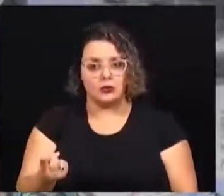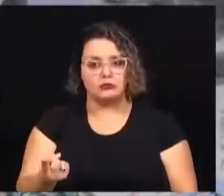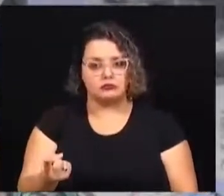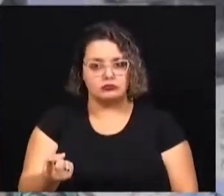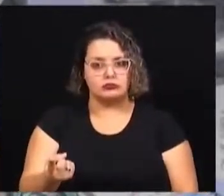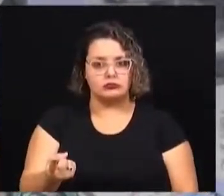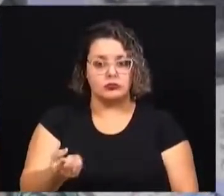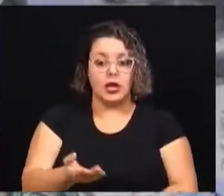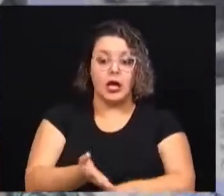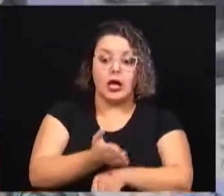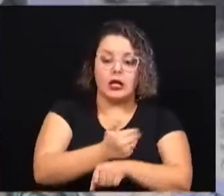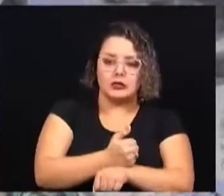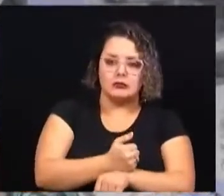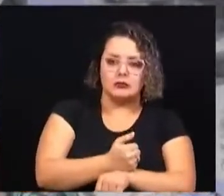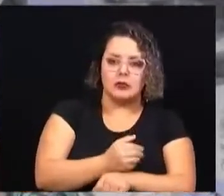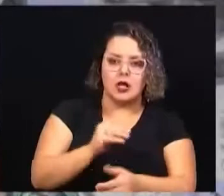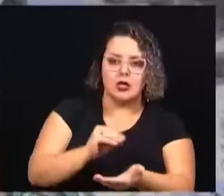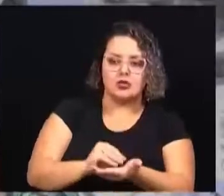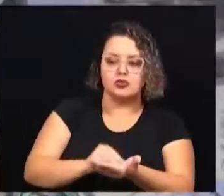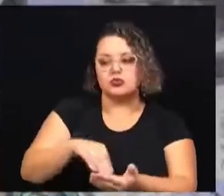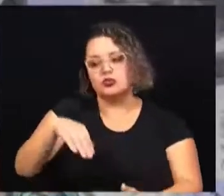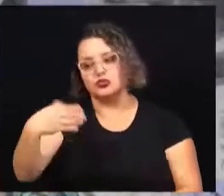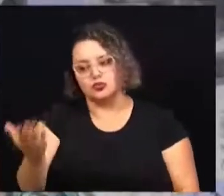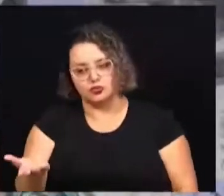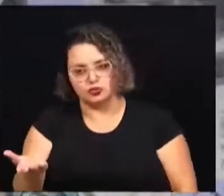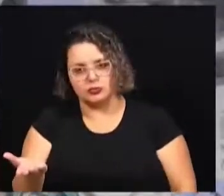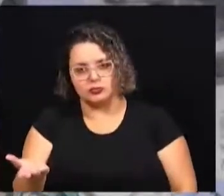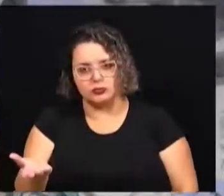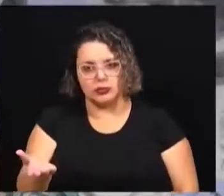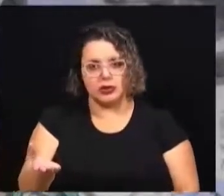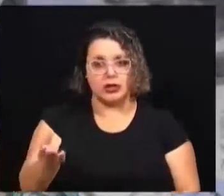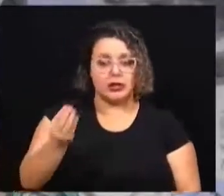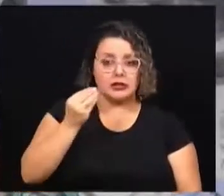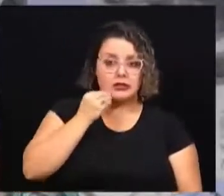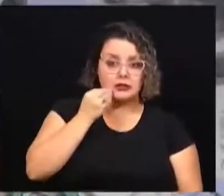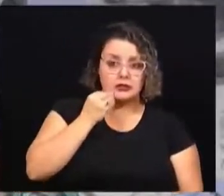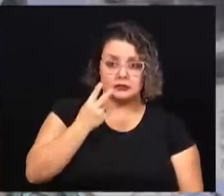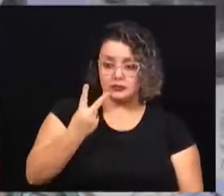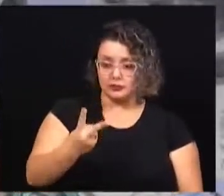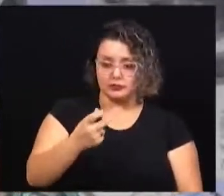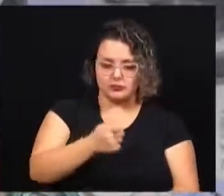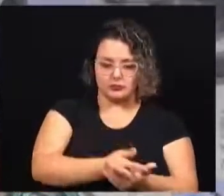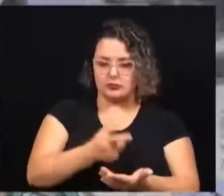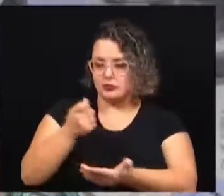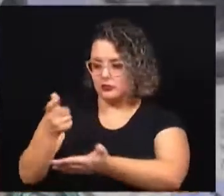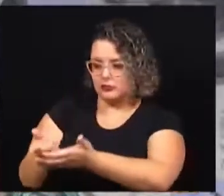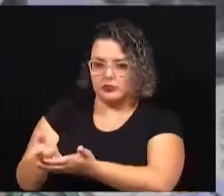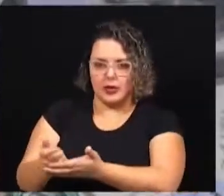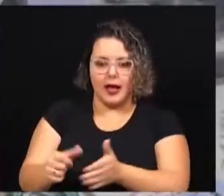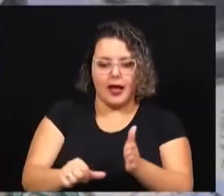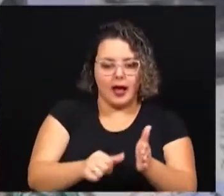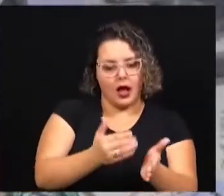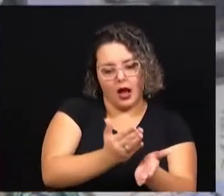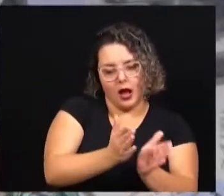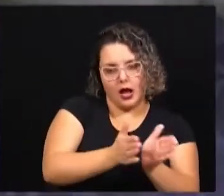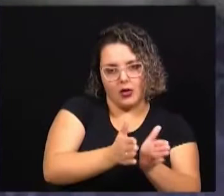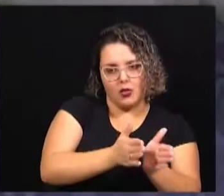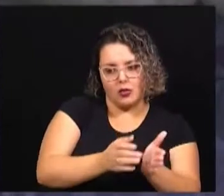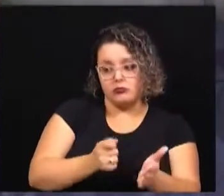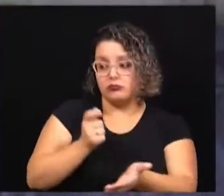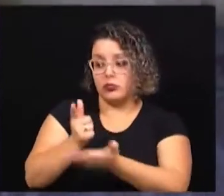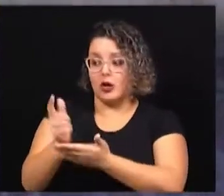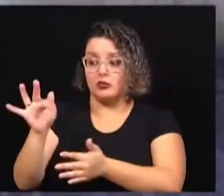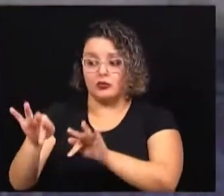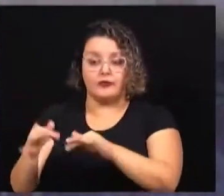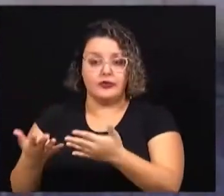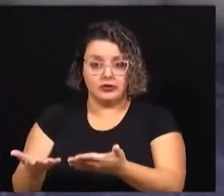parcela, procure antecipar as últimas, a última parcela, tente pagar sempre 2, porque a gente acha que o valor é